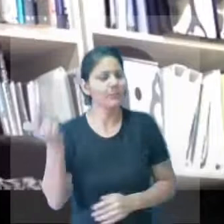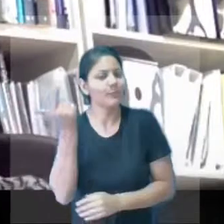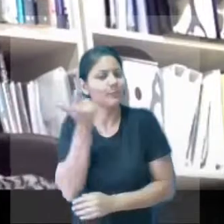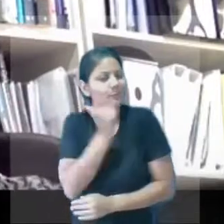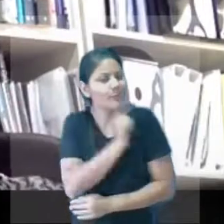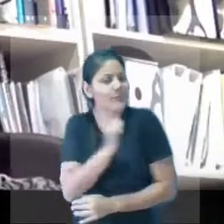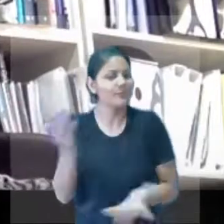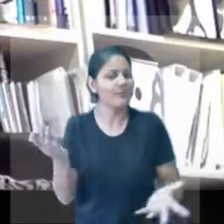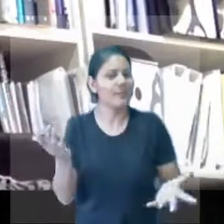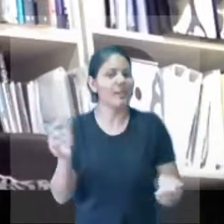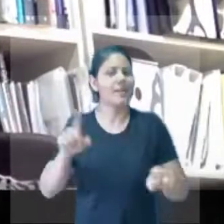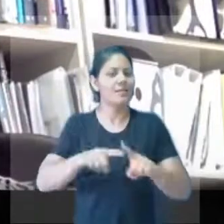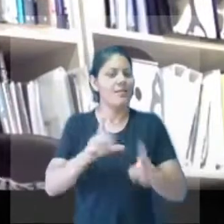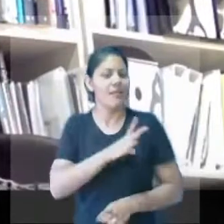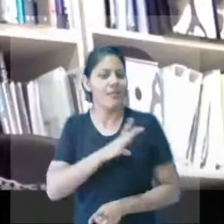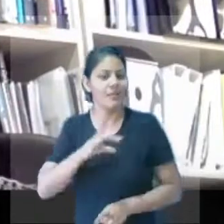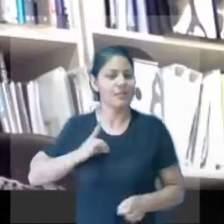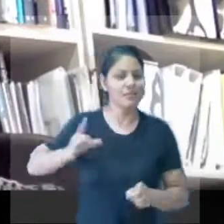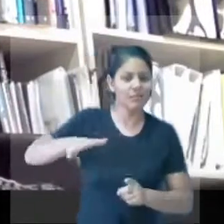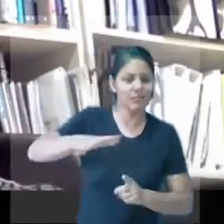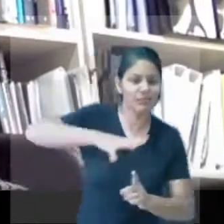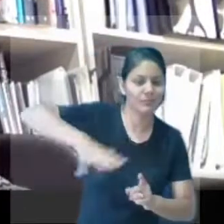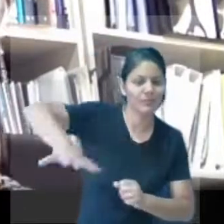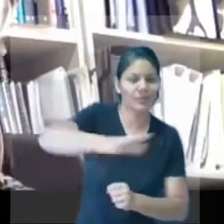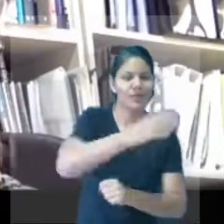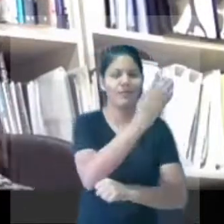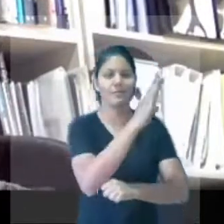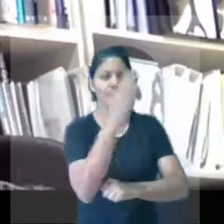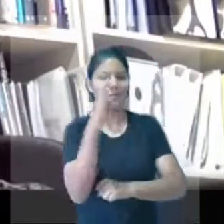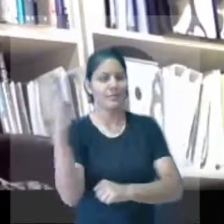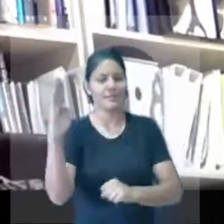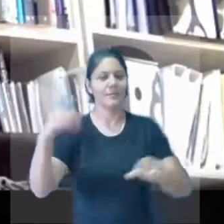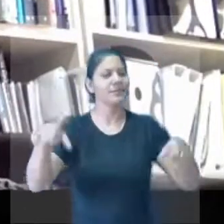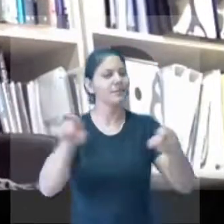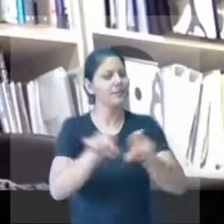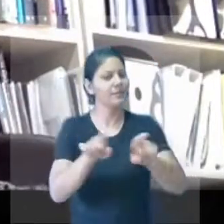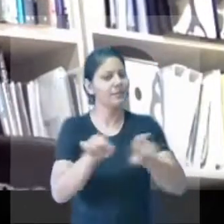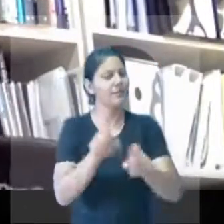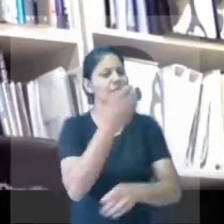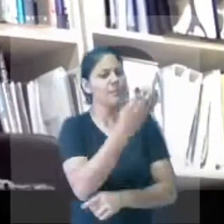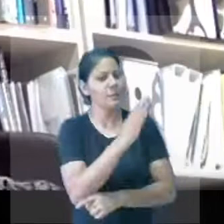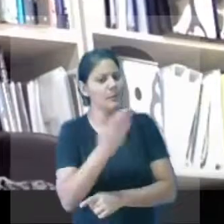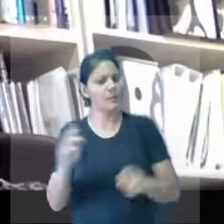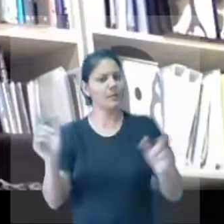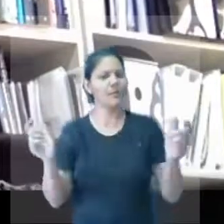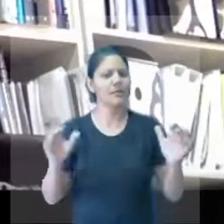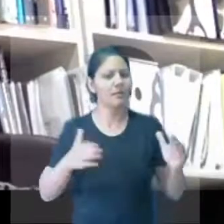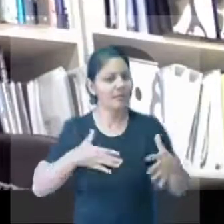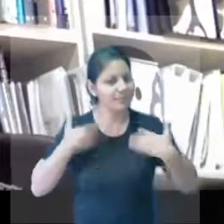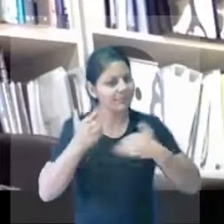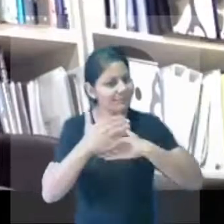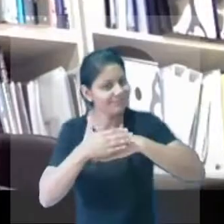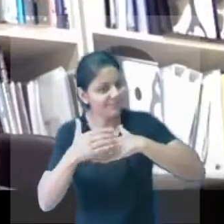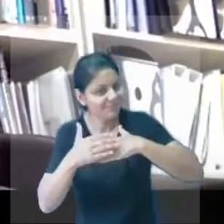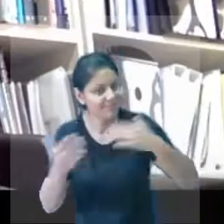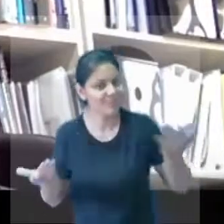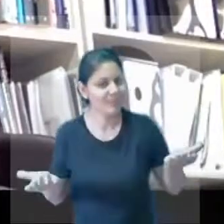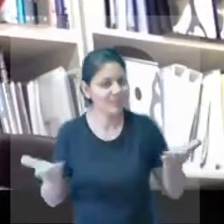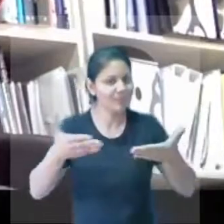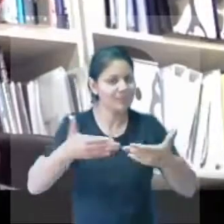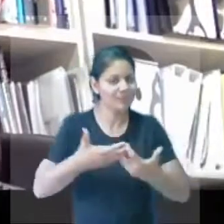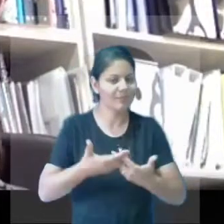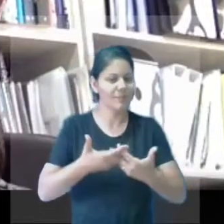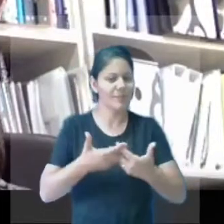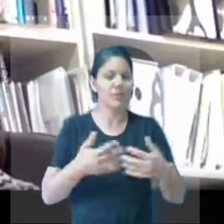aqui, tanto a Coordenadoria Geral das Bibliotecas, como também as bibliotecas, que carinhosamente nós batizamos de Rede